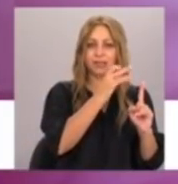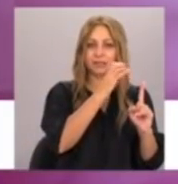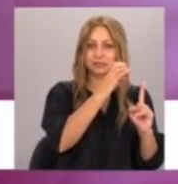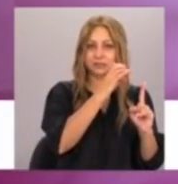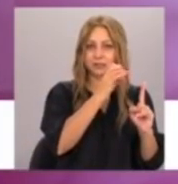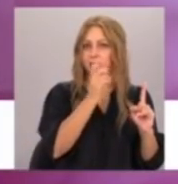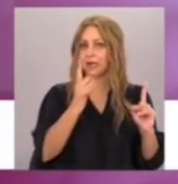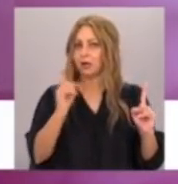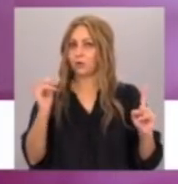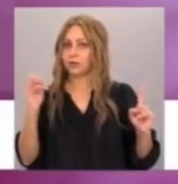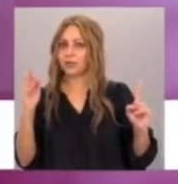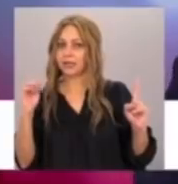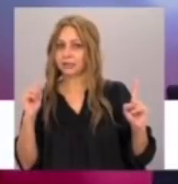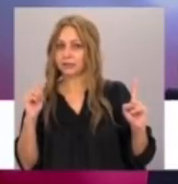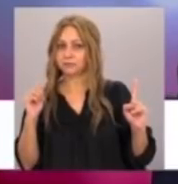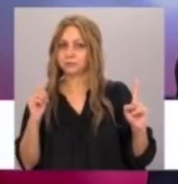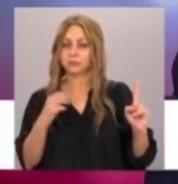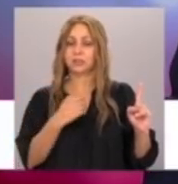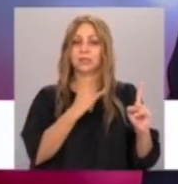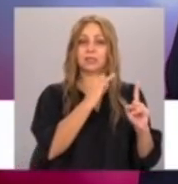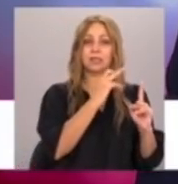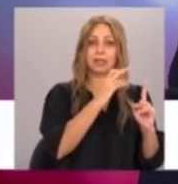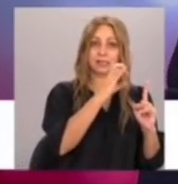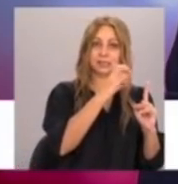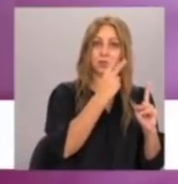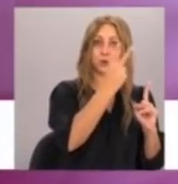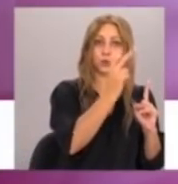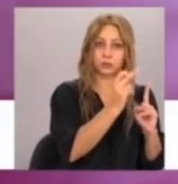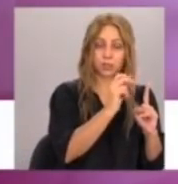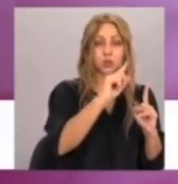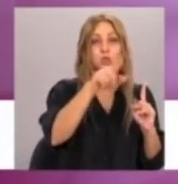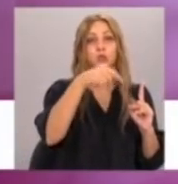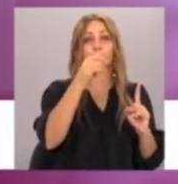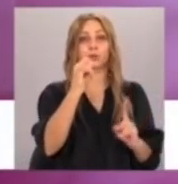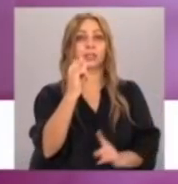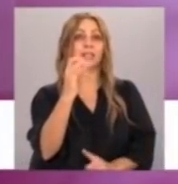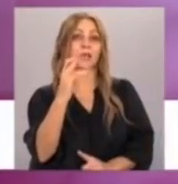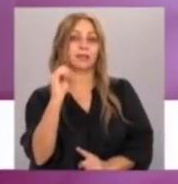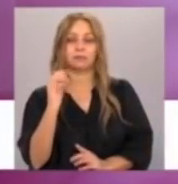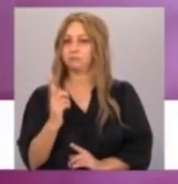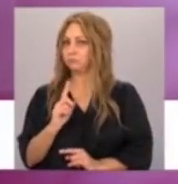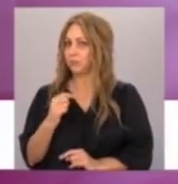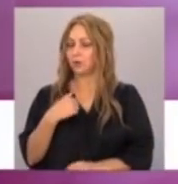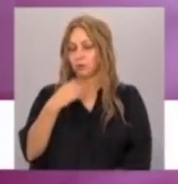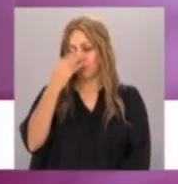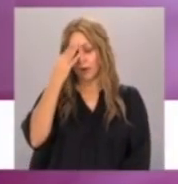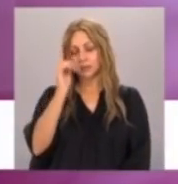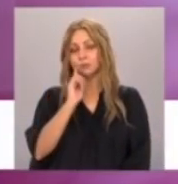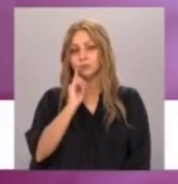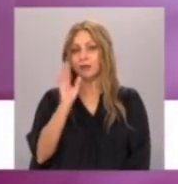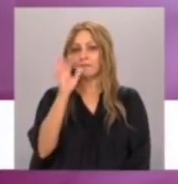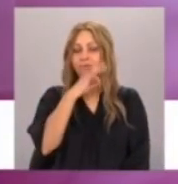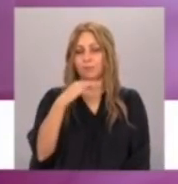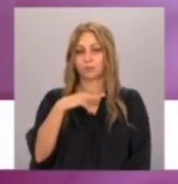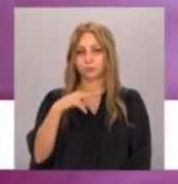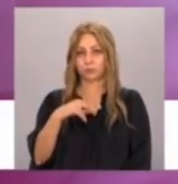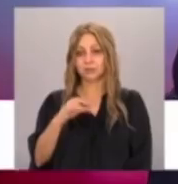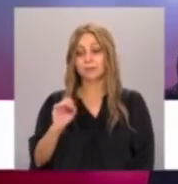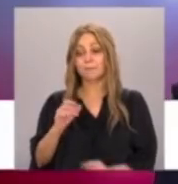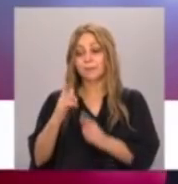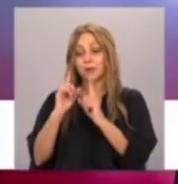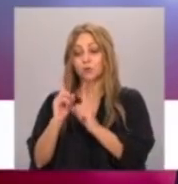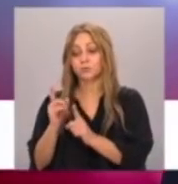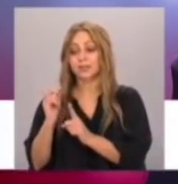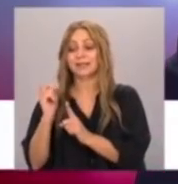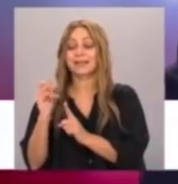Sul RS os dois meses anos RC para ver esse exatamente acho que para assumir os portugueses eram muito importante a no final que desejar o RS tem que